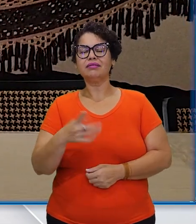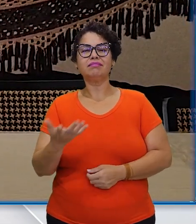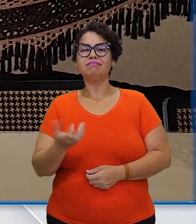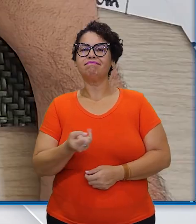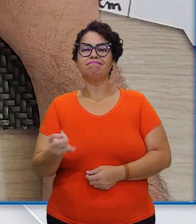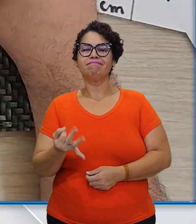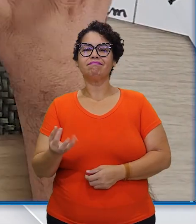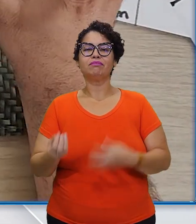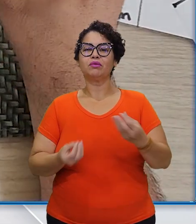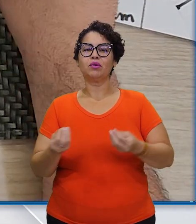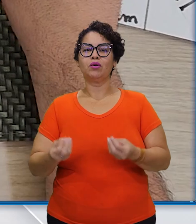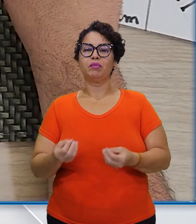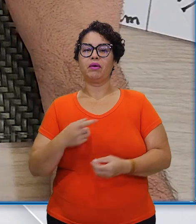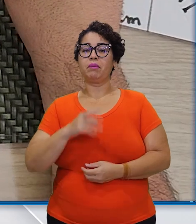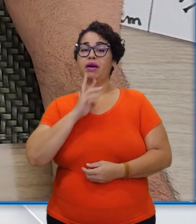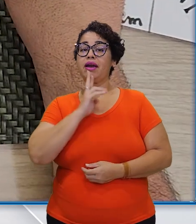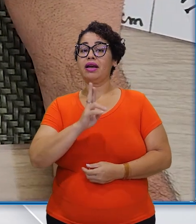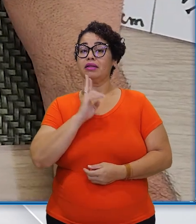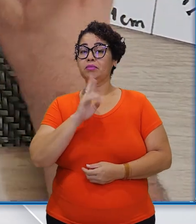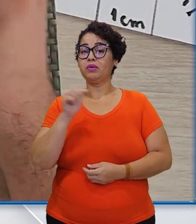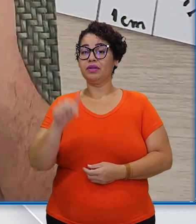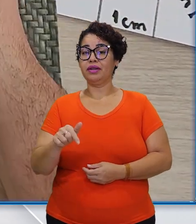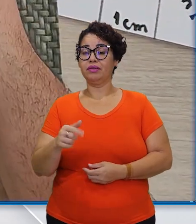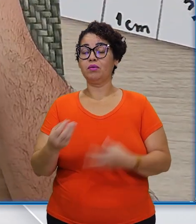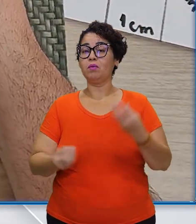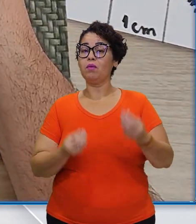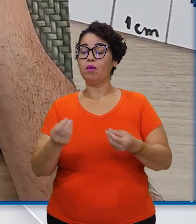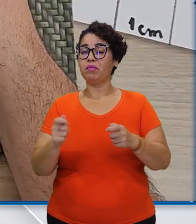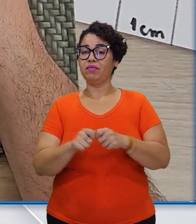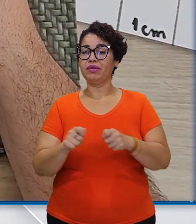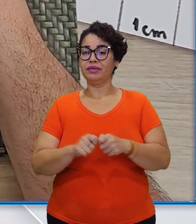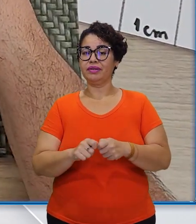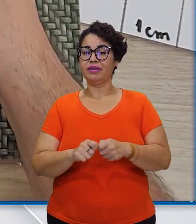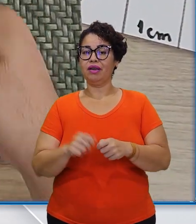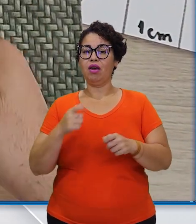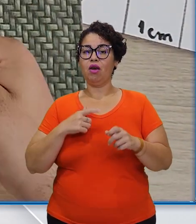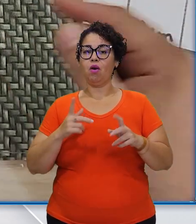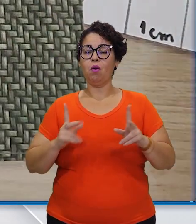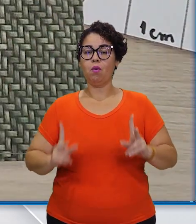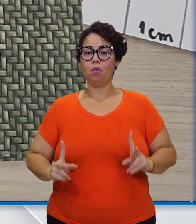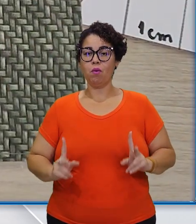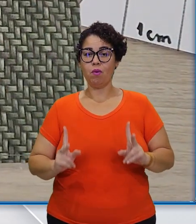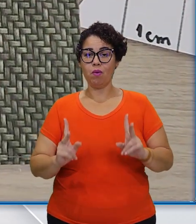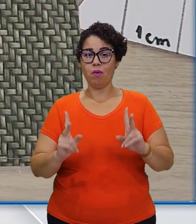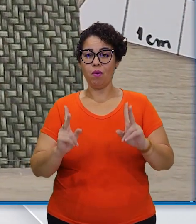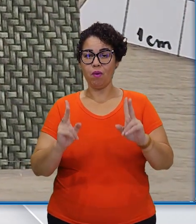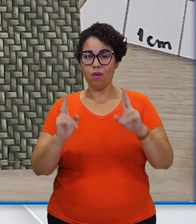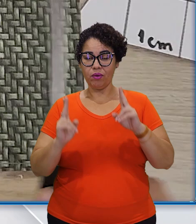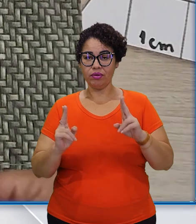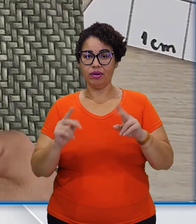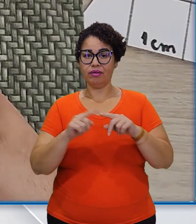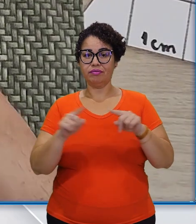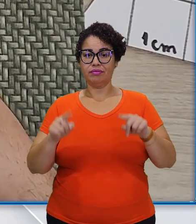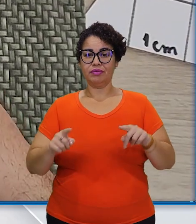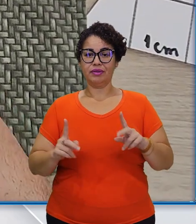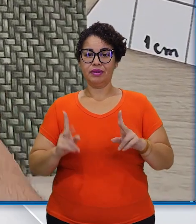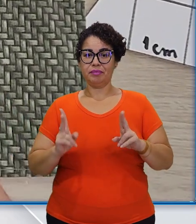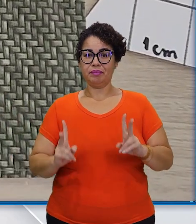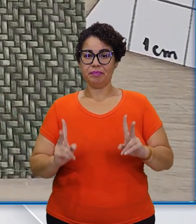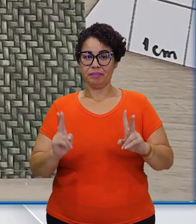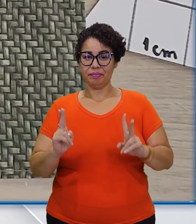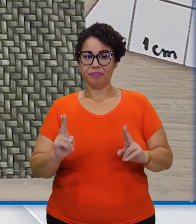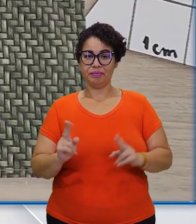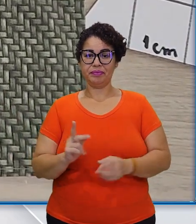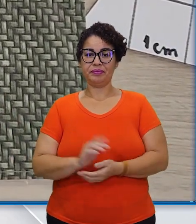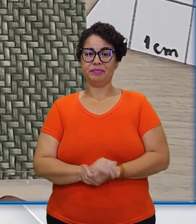paralelogramo? Para responder essa pergunta, eu vou cortar alguns pedaços do paralelogramo. Na verdade, eu vou cortar ele